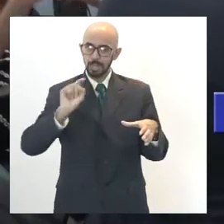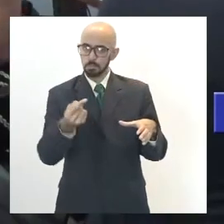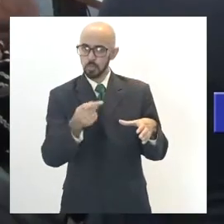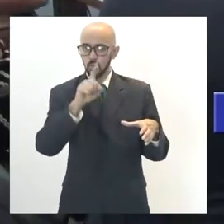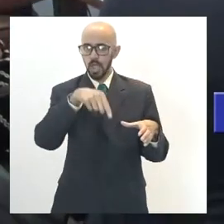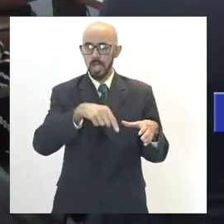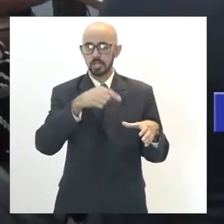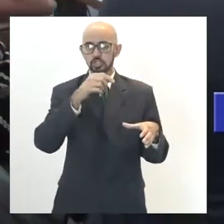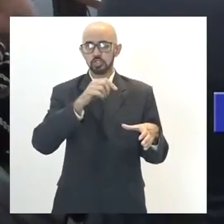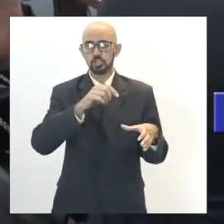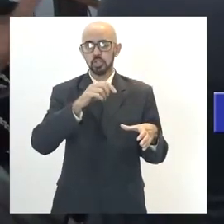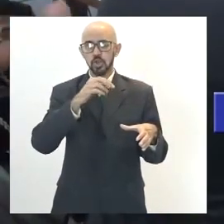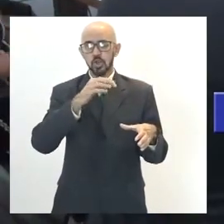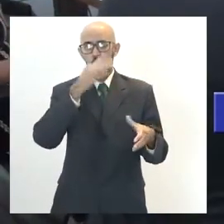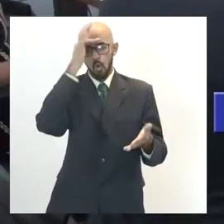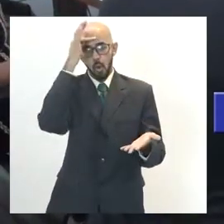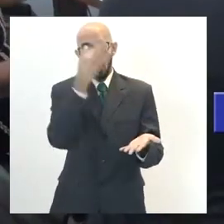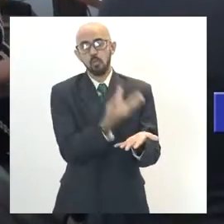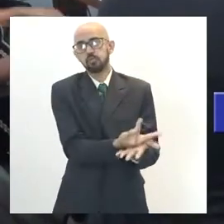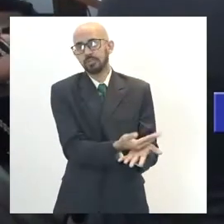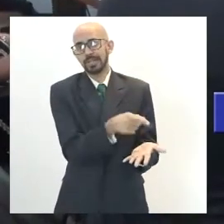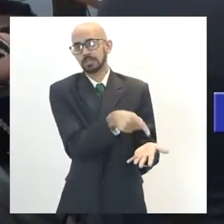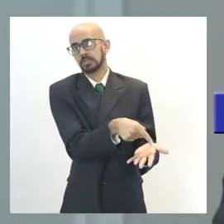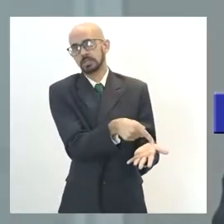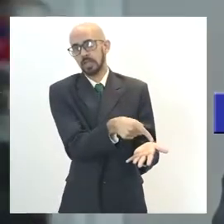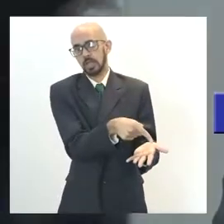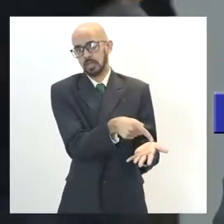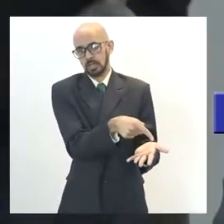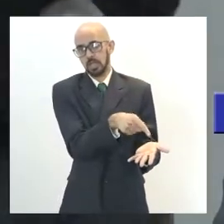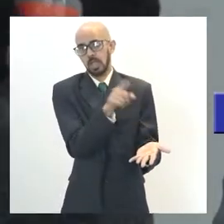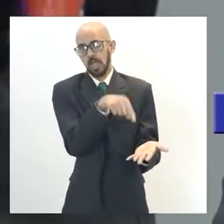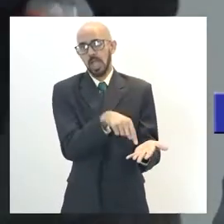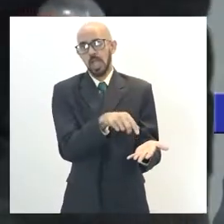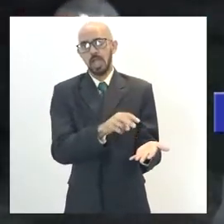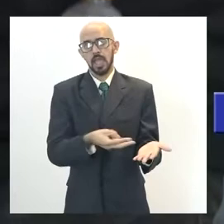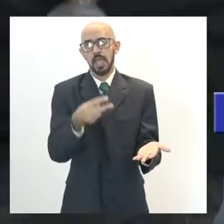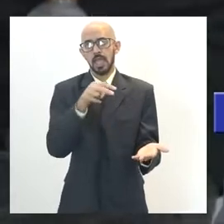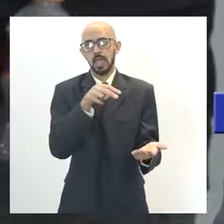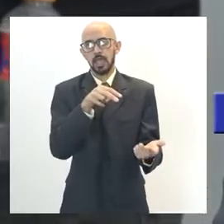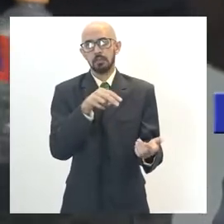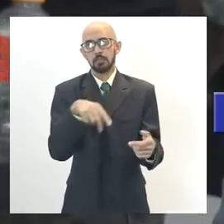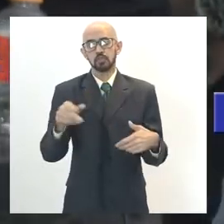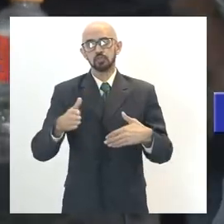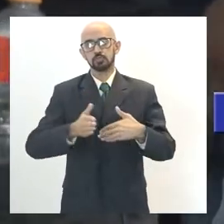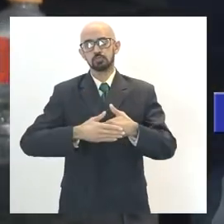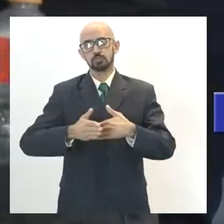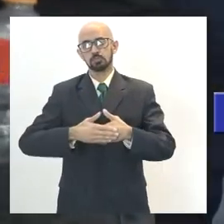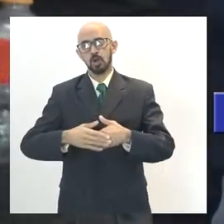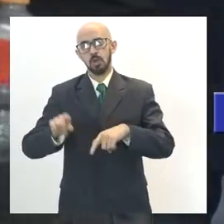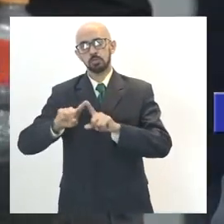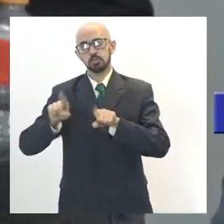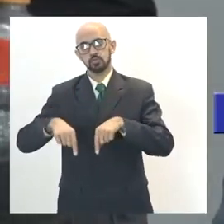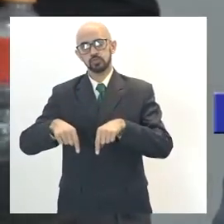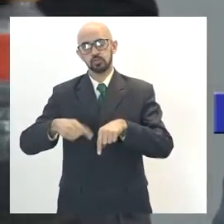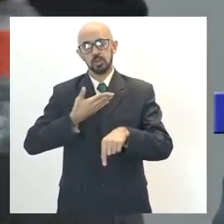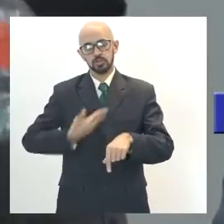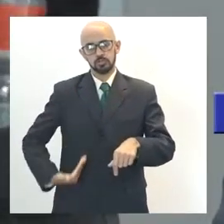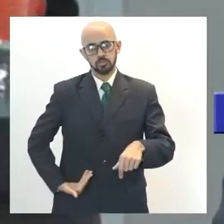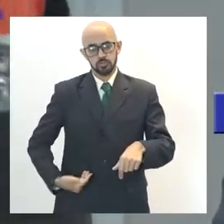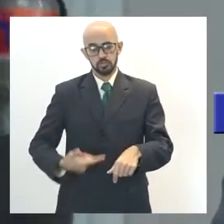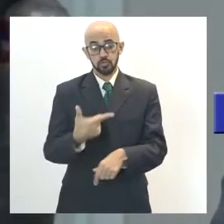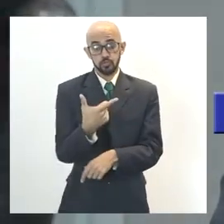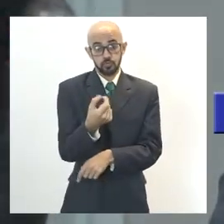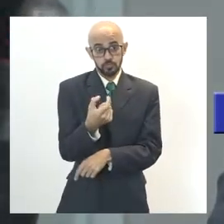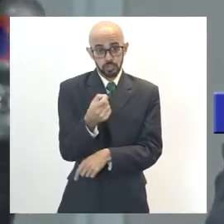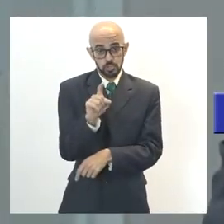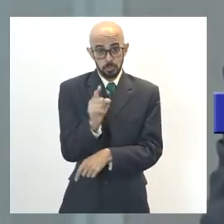confiança ou seja são ocupados pelos próprios servidores públicos 20 mil